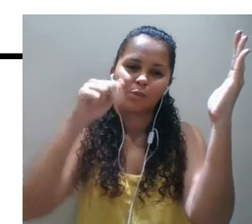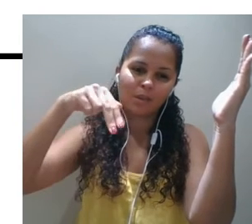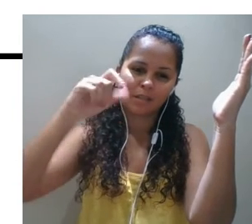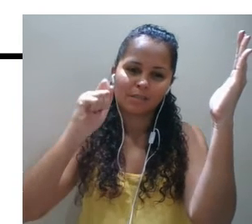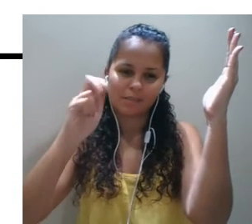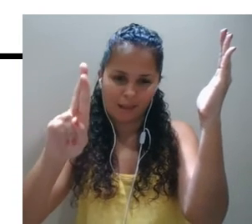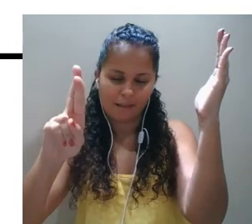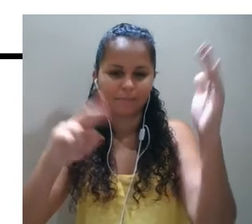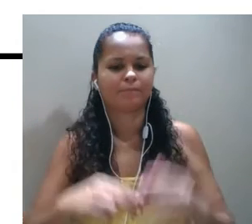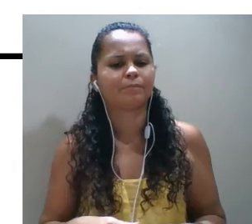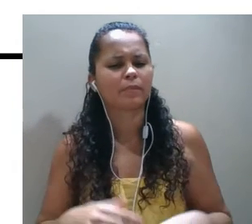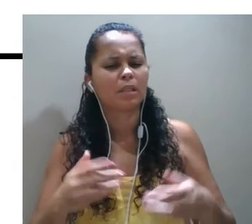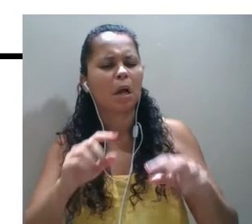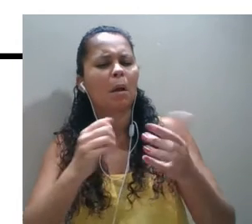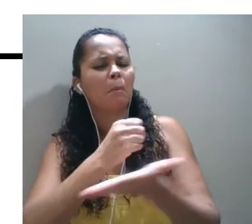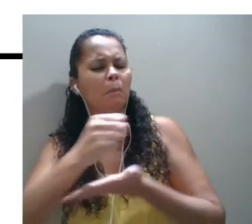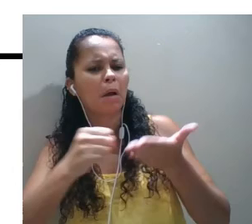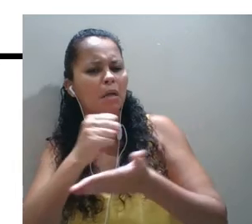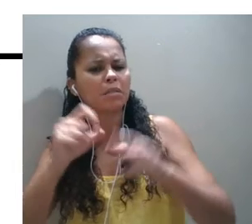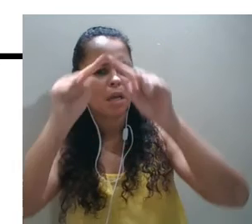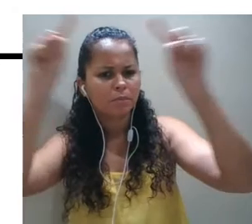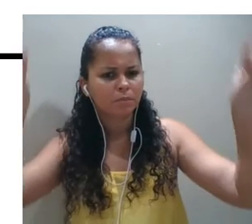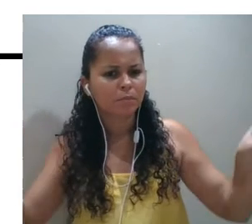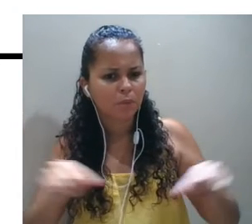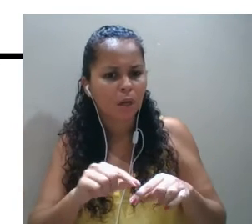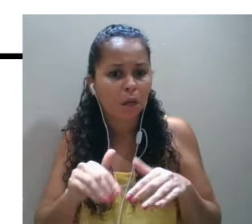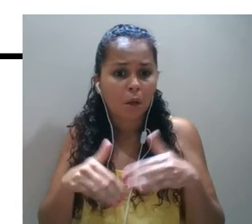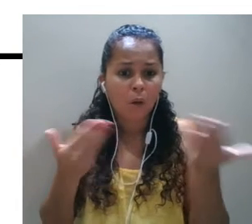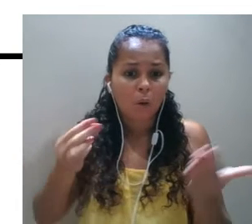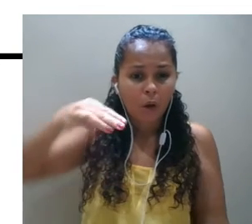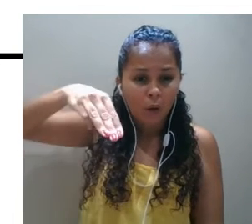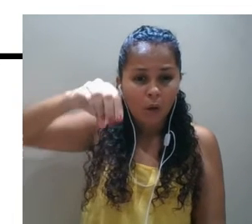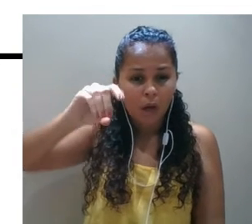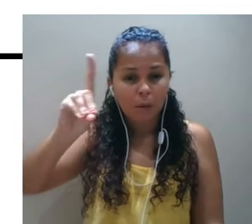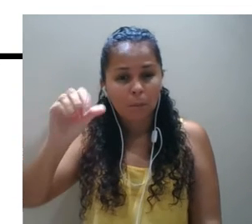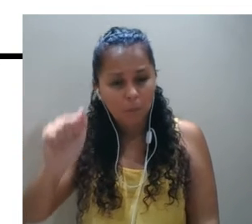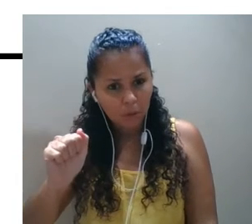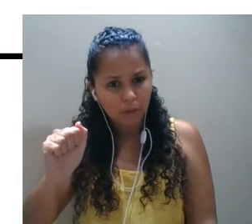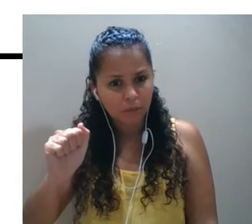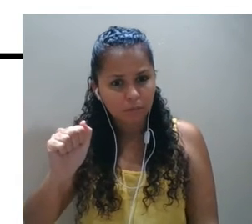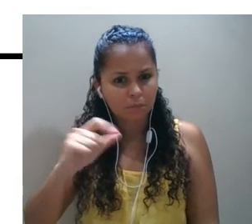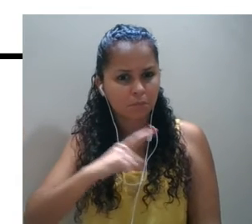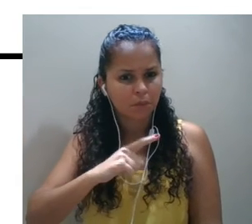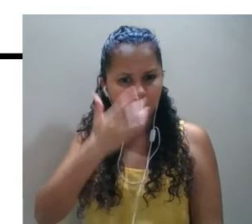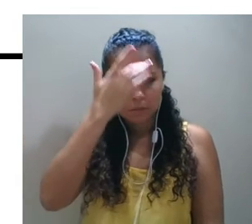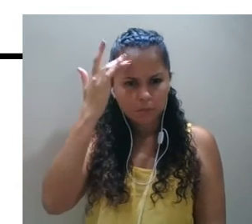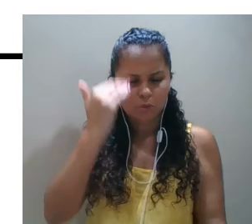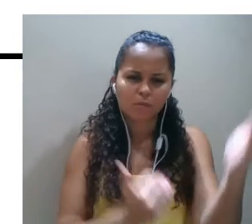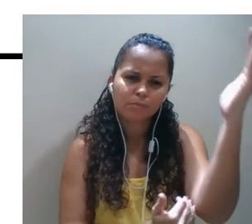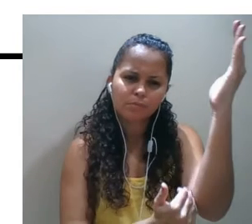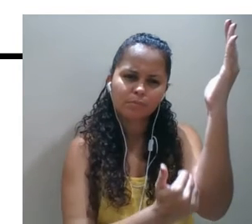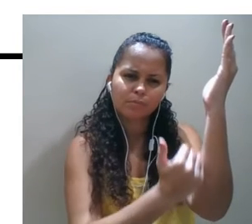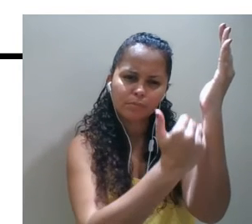é a moda do número de pessoas no elevador durante a subida do térreo ao 5º andar? Bem, para os